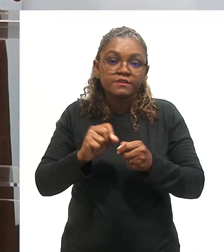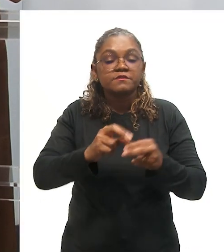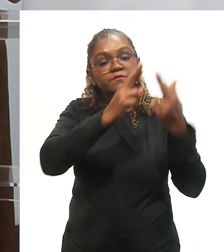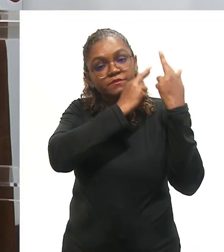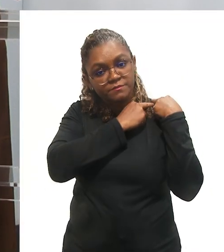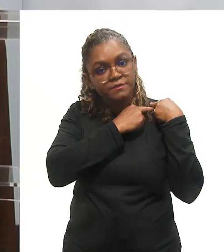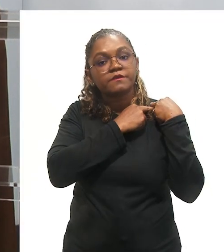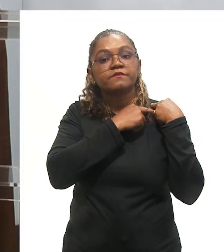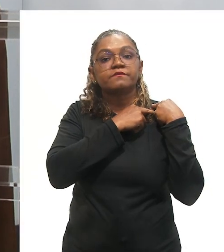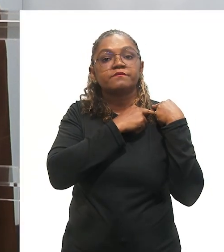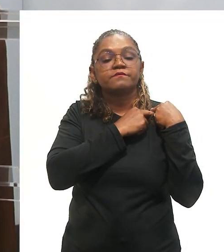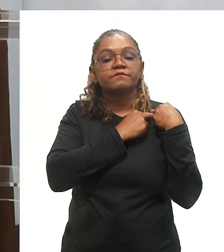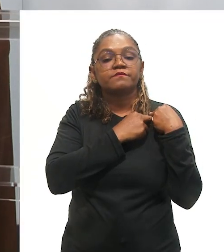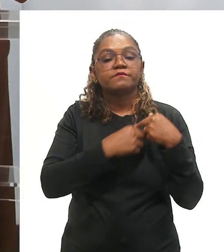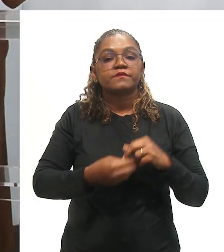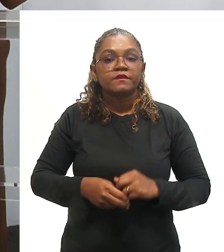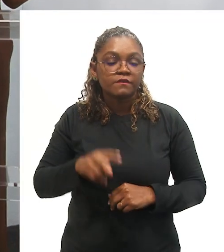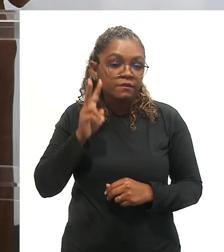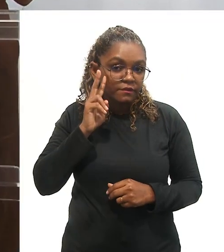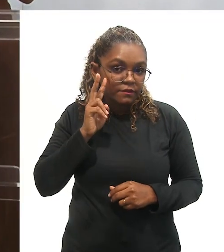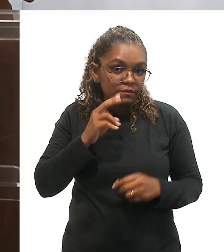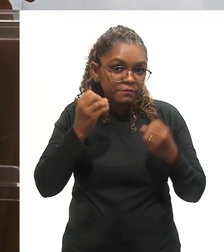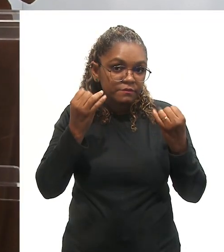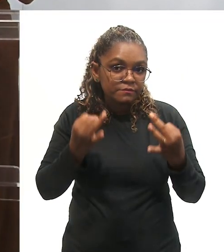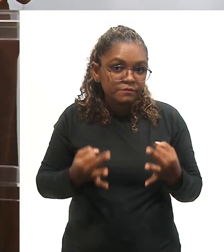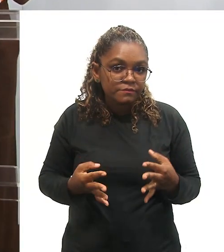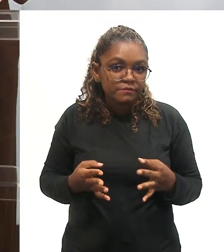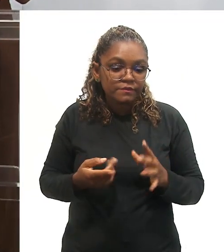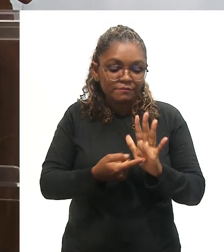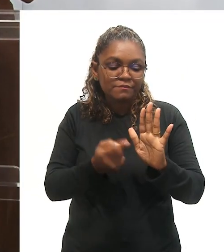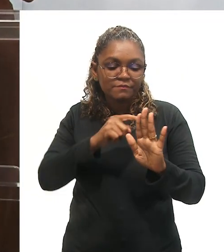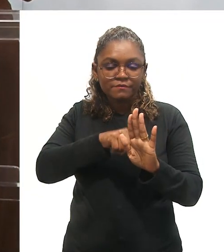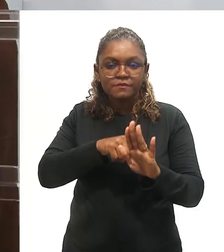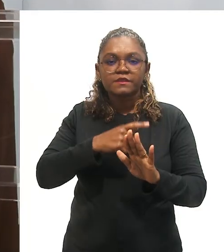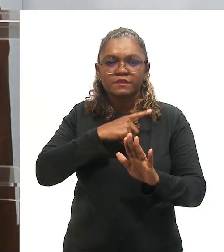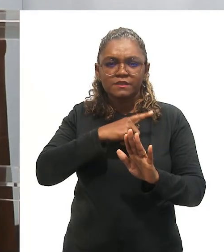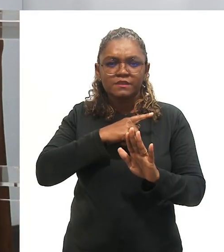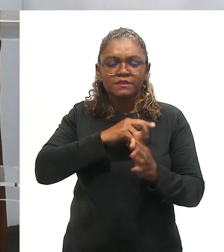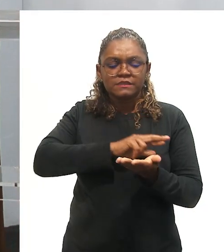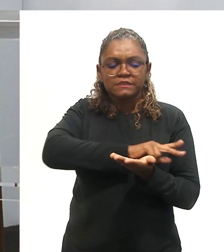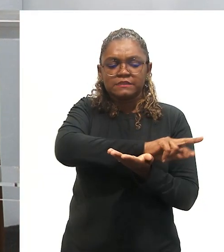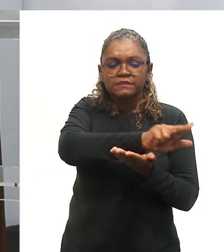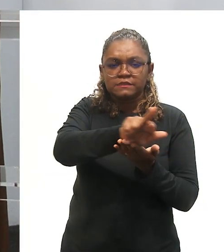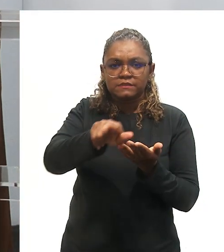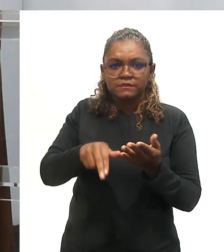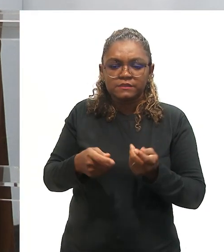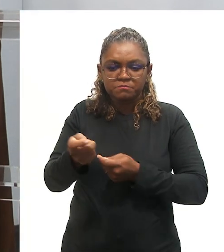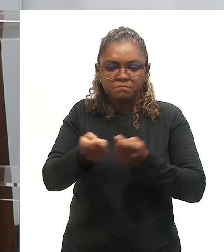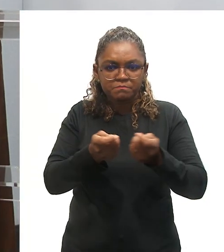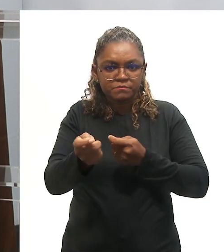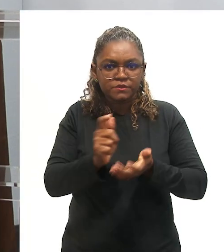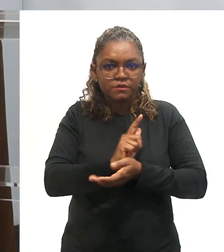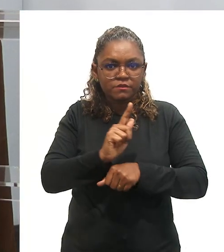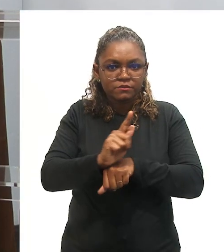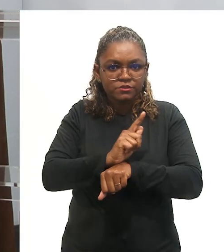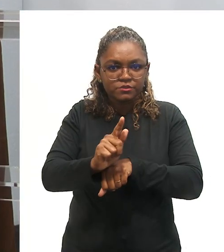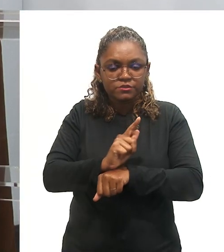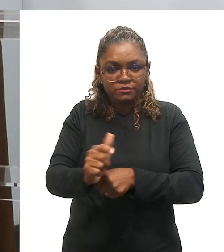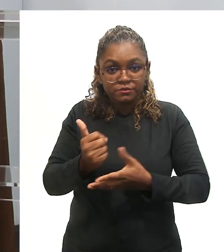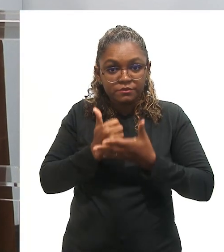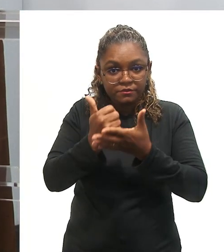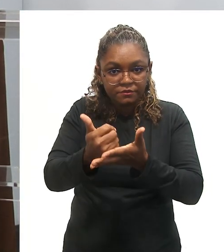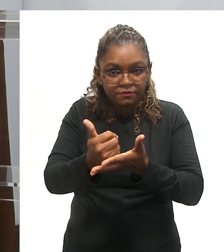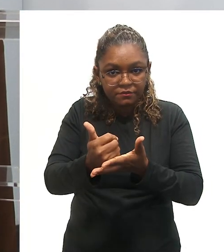Então, veja, lembra que eu falei de todos aqueles olhos que estão trabalhando ali para auxiliar e ajudar o gestor?